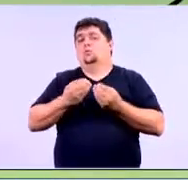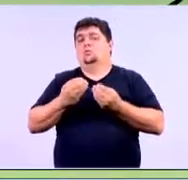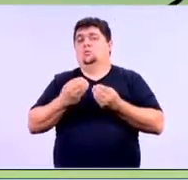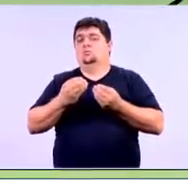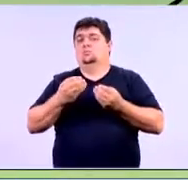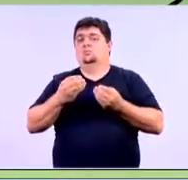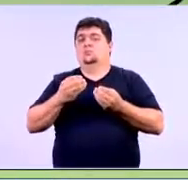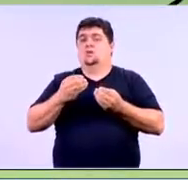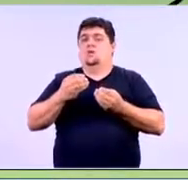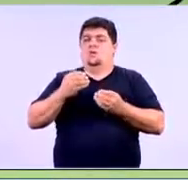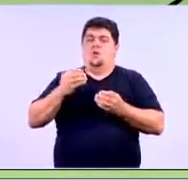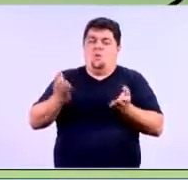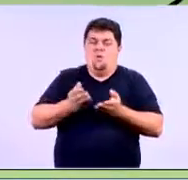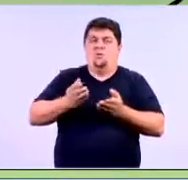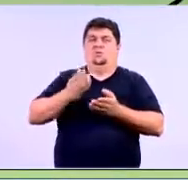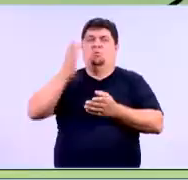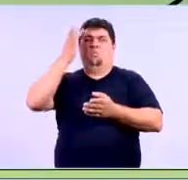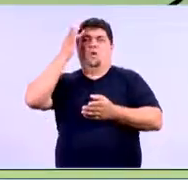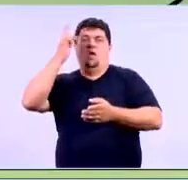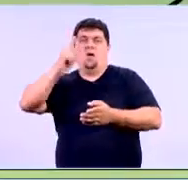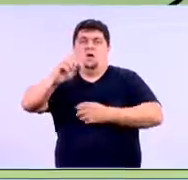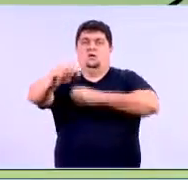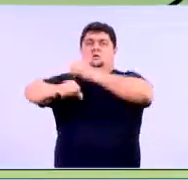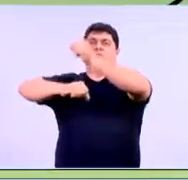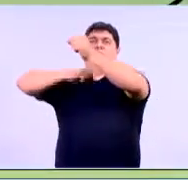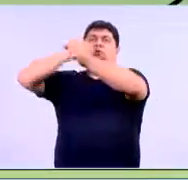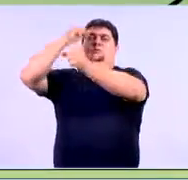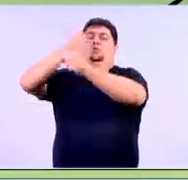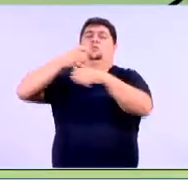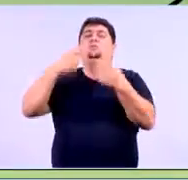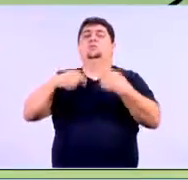de alguns anos à frente, nós precisamos